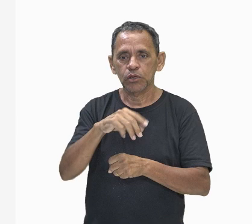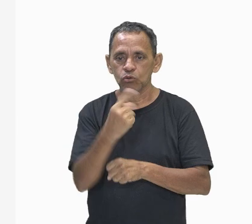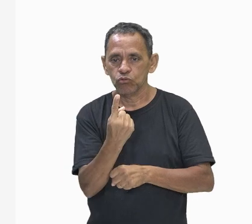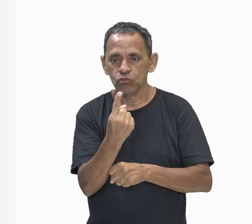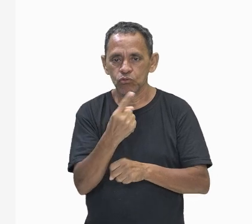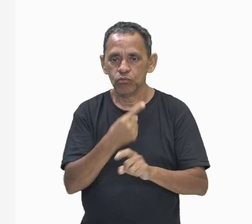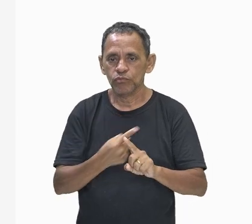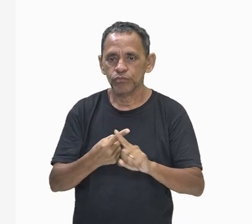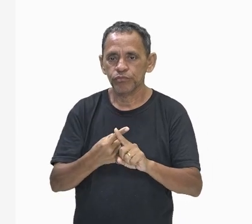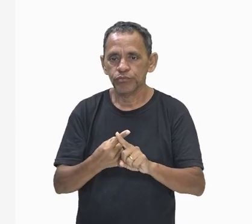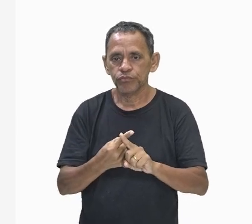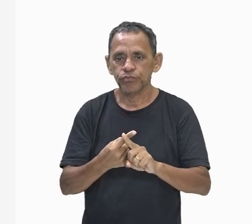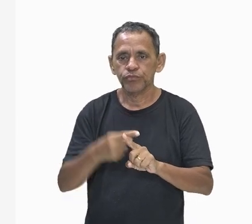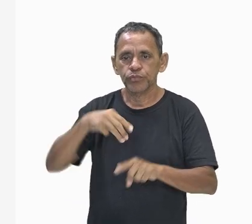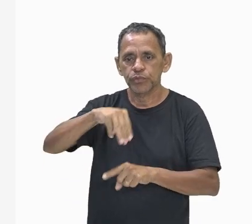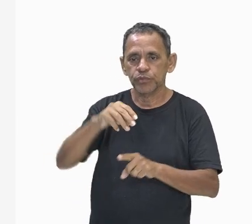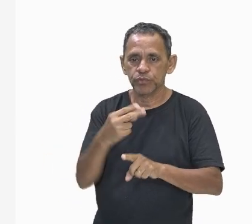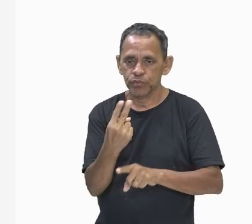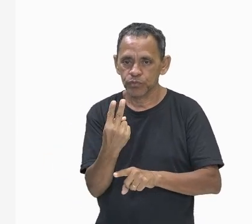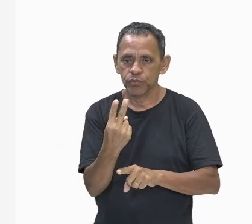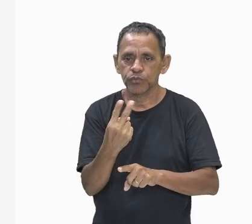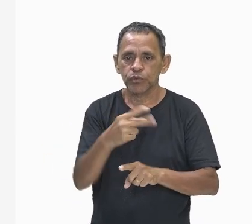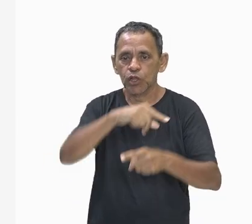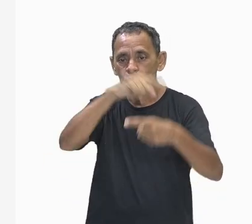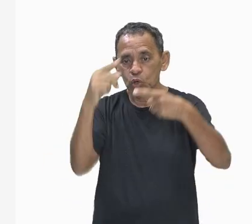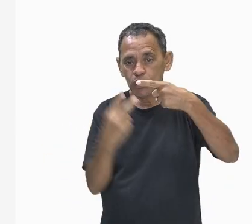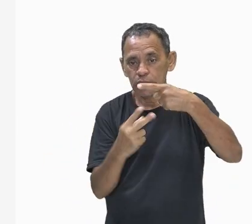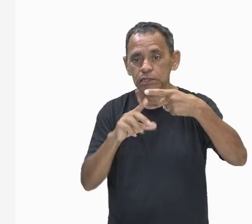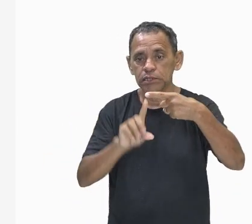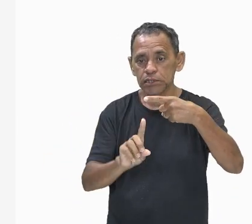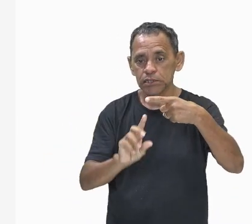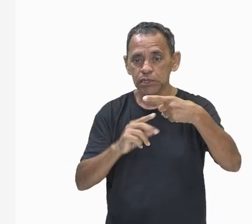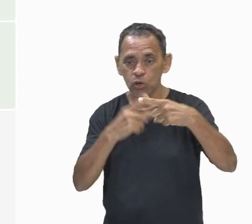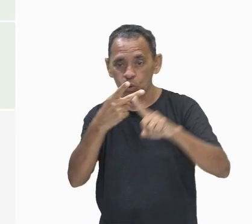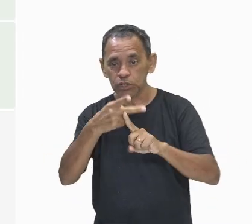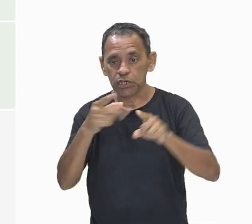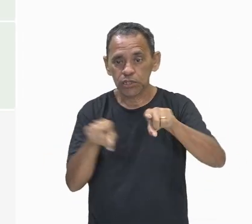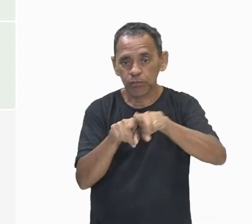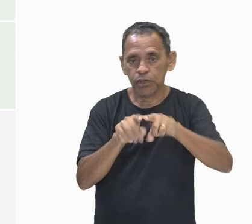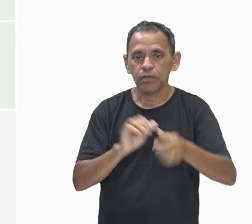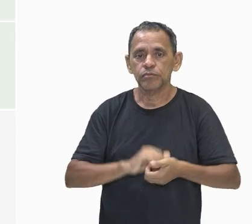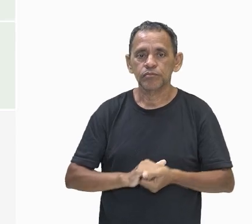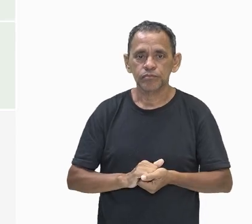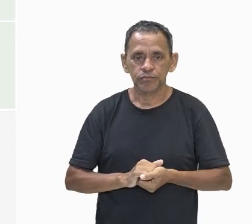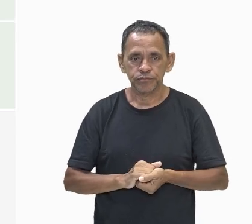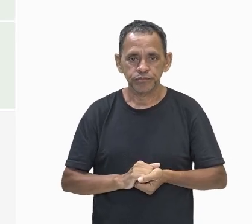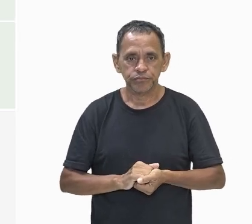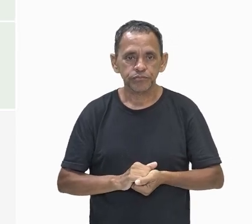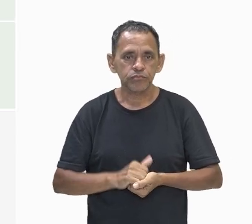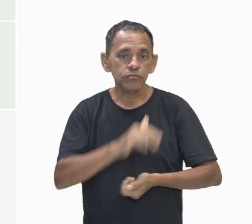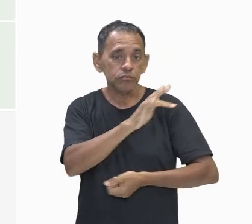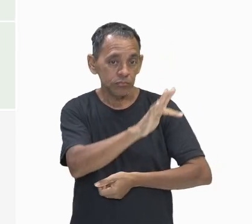quadrado. Nessa equação, F é a força gravitacional.